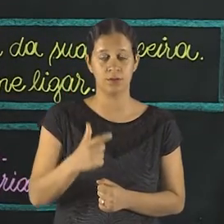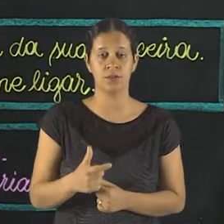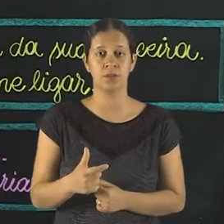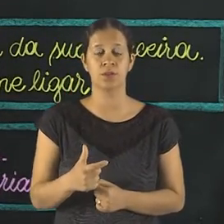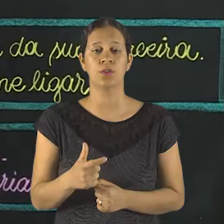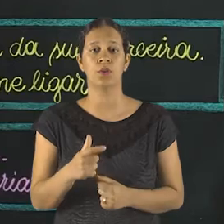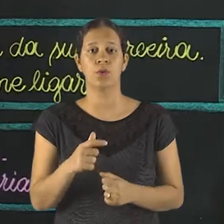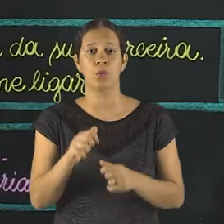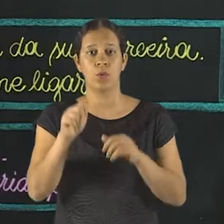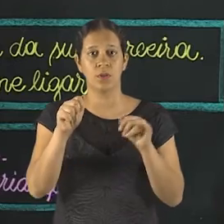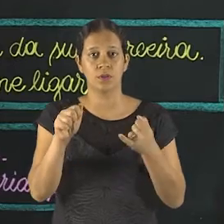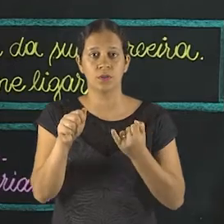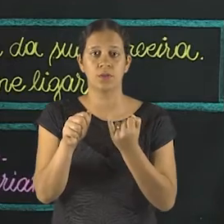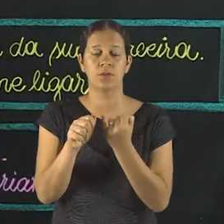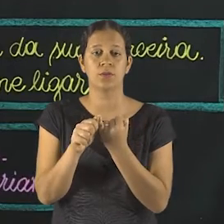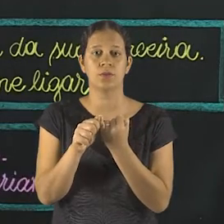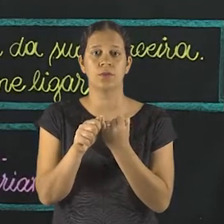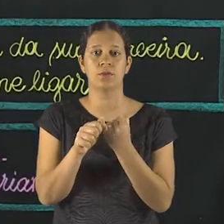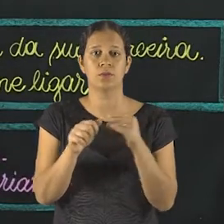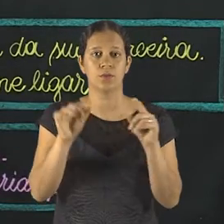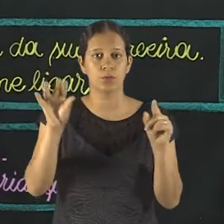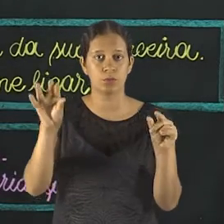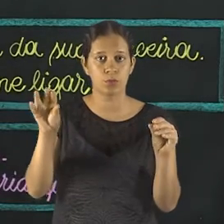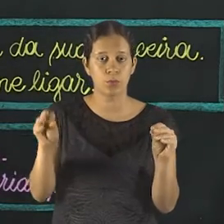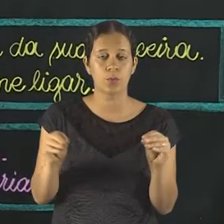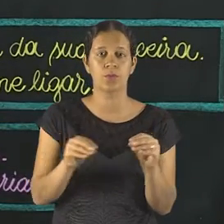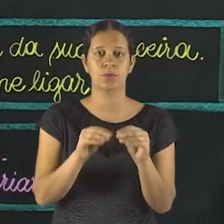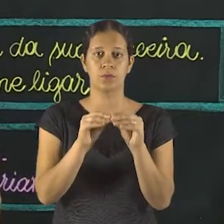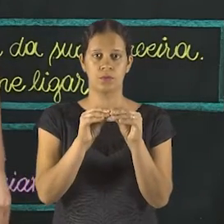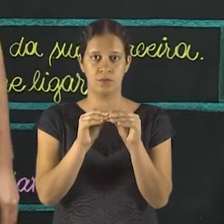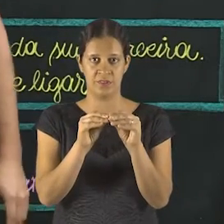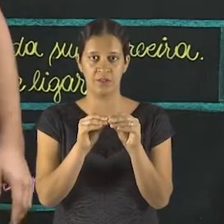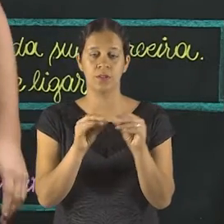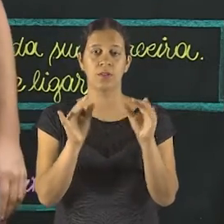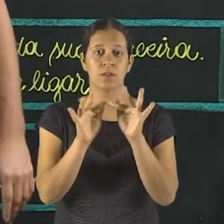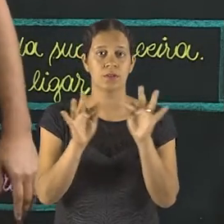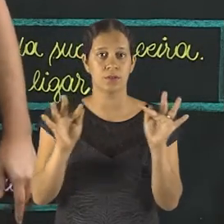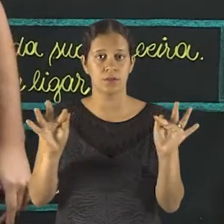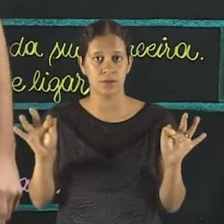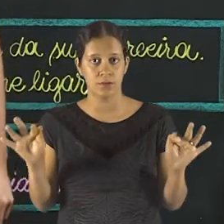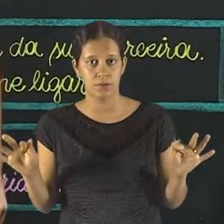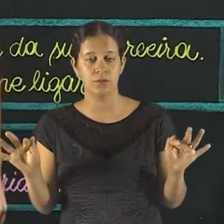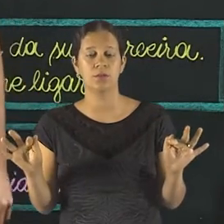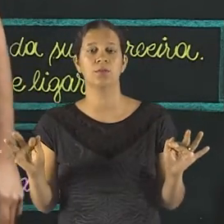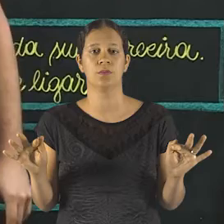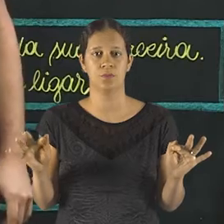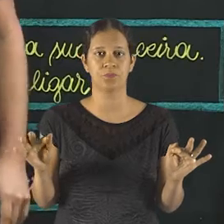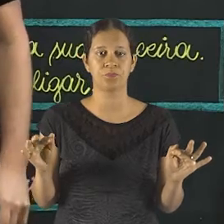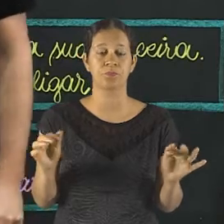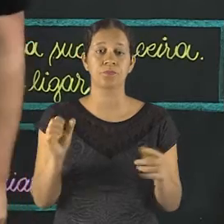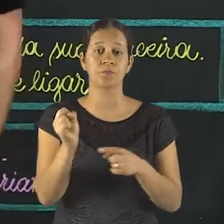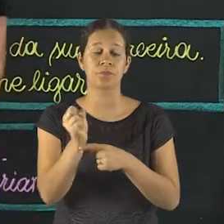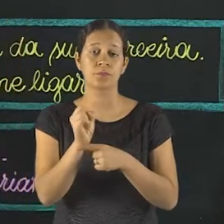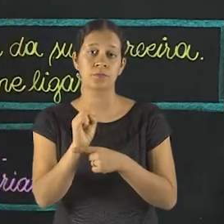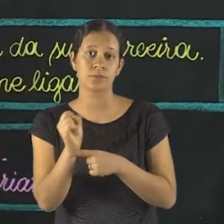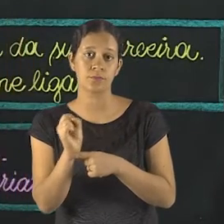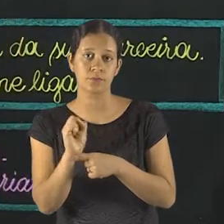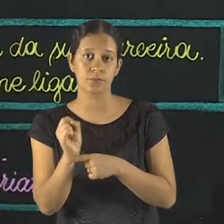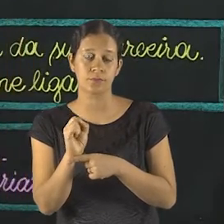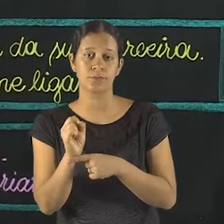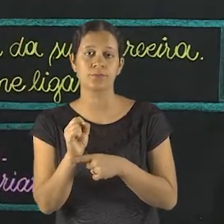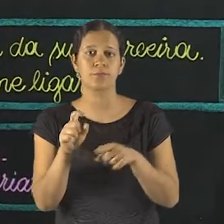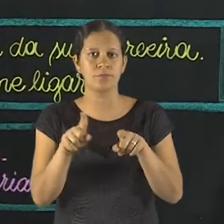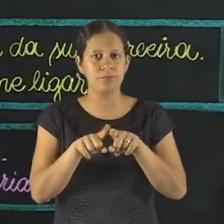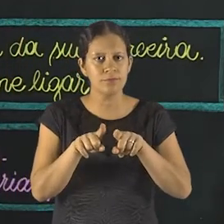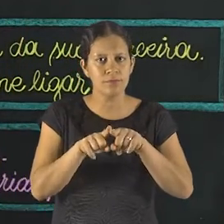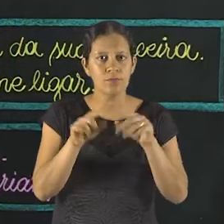e depois um adjetivo, o complemento dessa construção vai ser uma oração subordinada substantiva. Só que nesse caso é uma oração